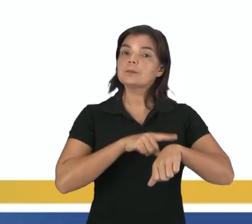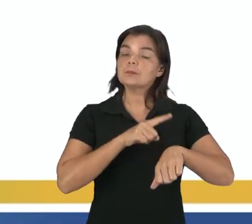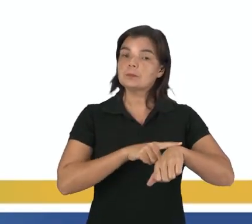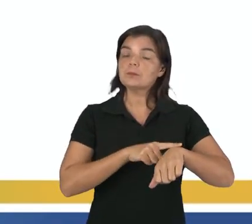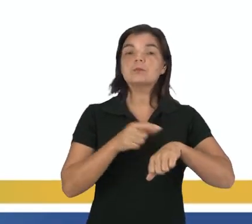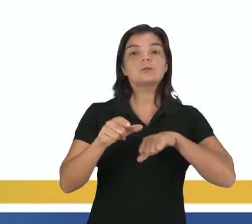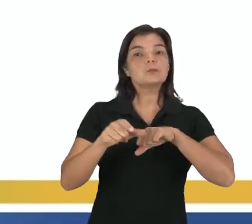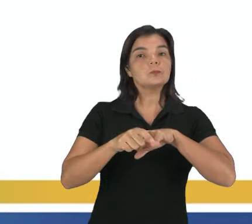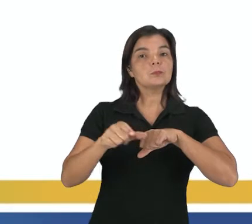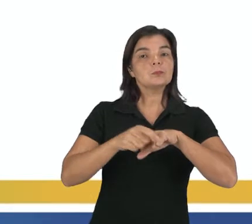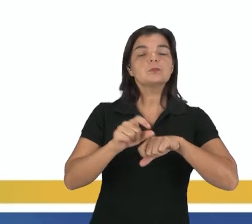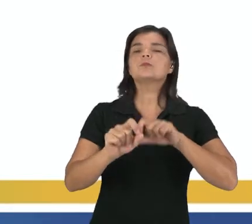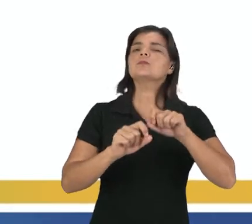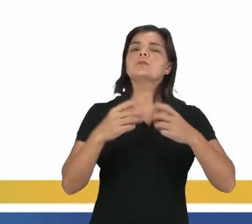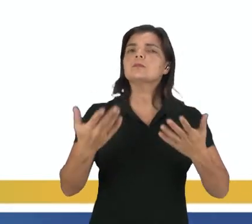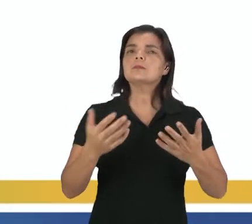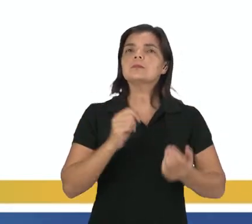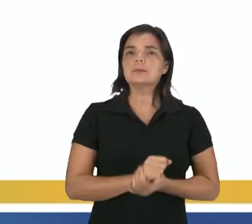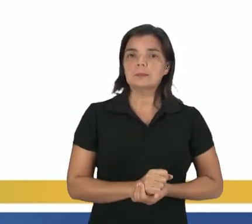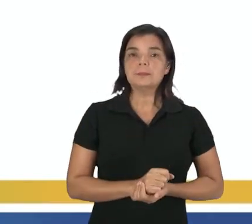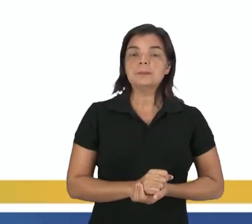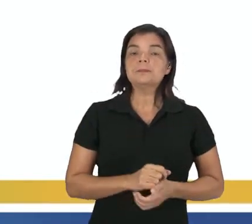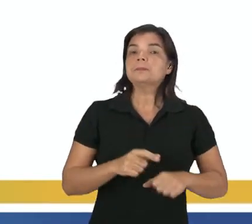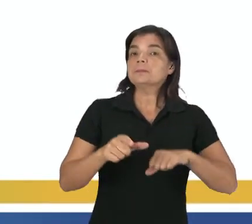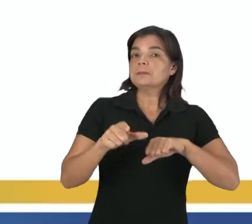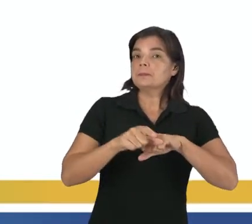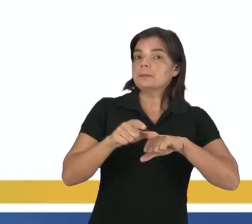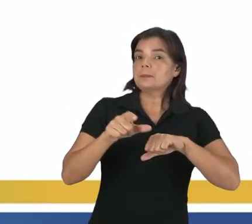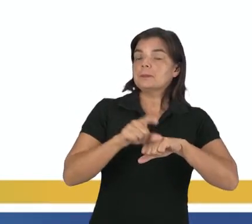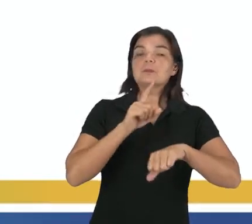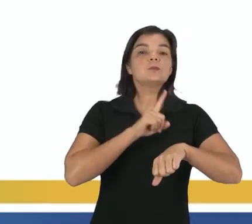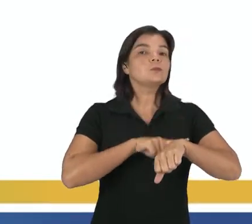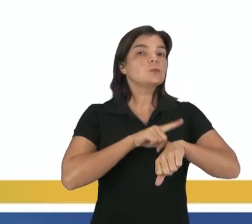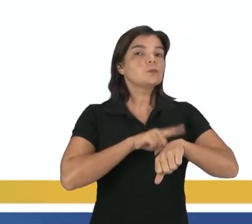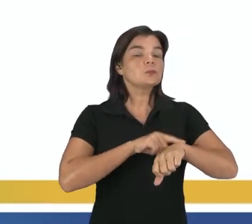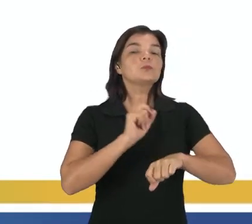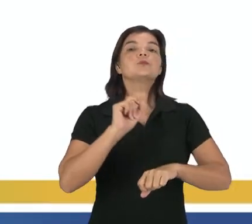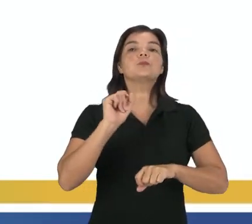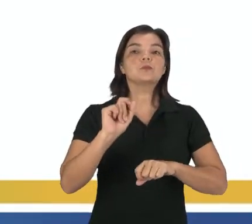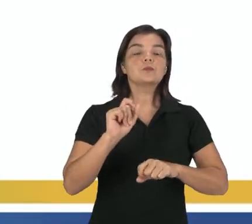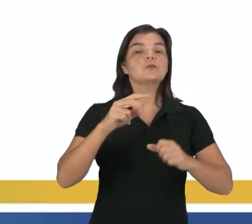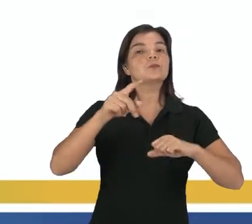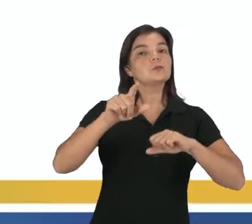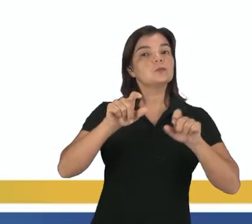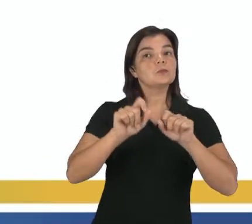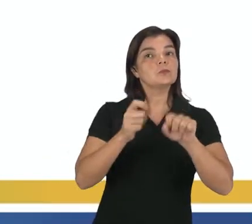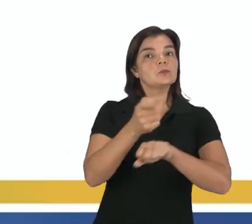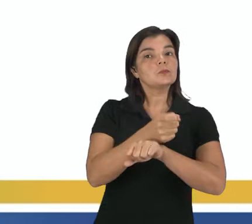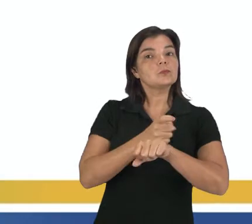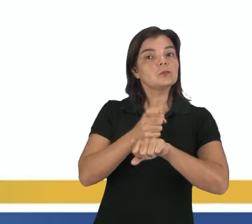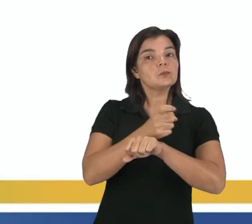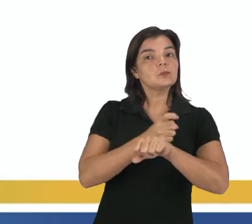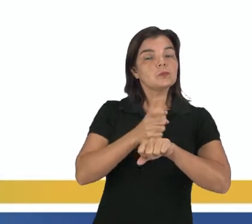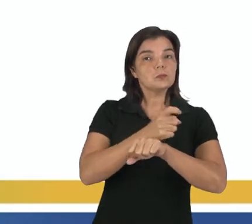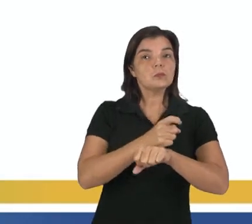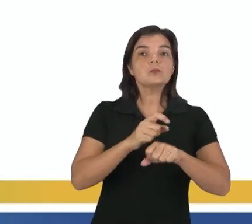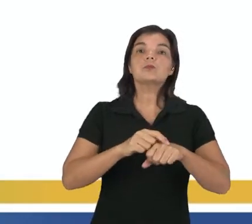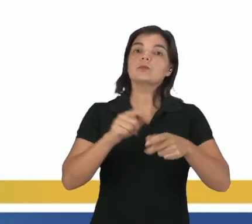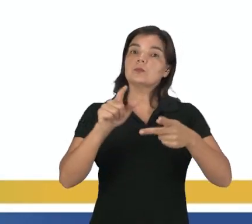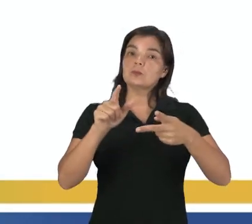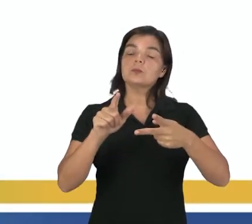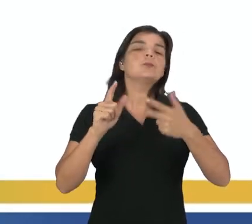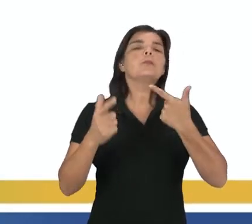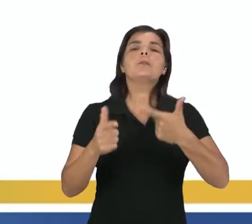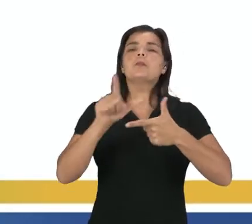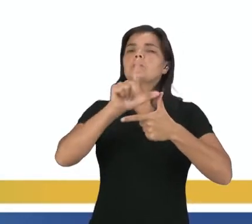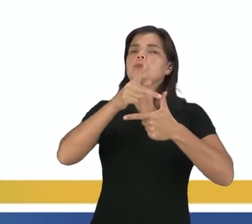Tempos é o substantivo. Que tempos são esses? Imemoráveis. Vejam que esse adjetivo imemoráveis está no plural.